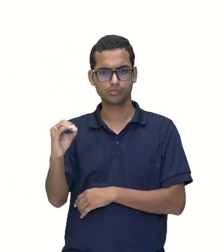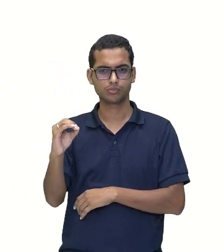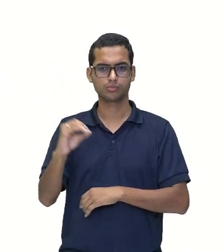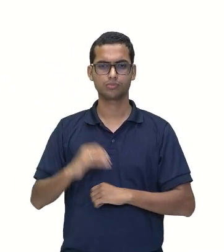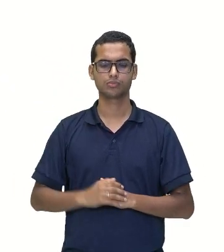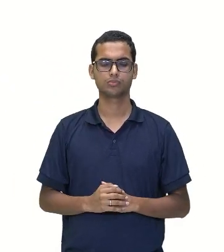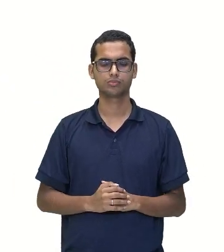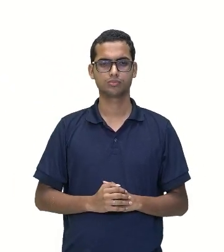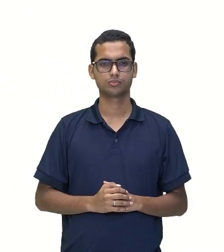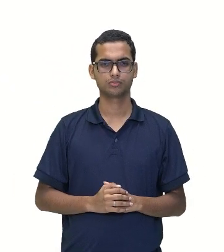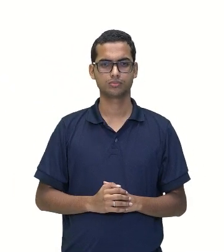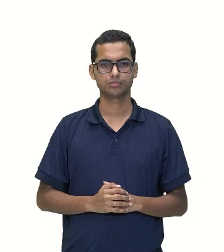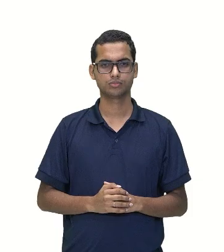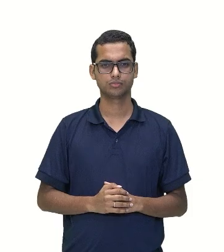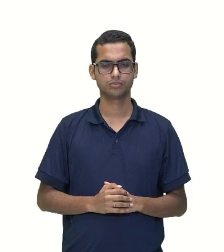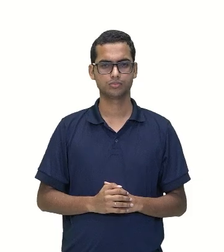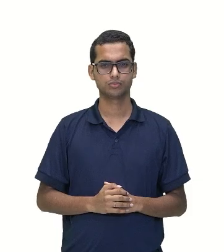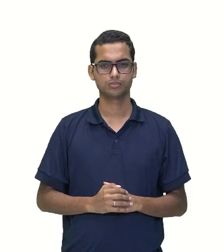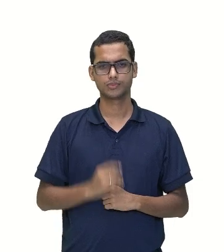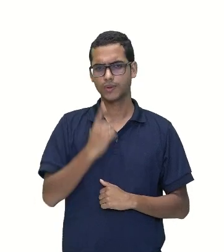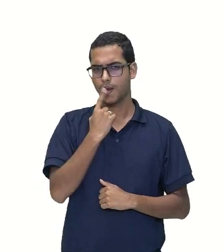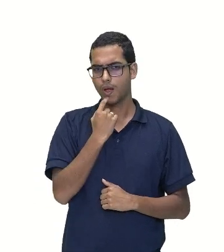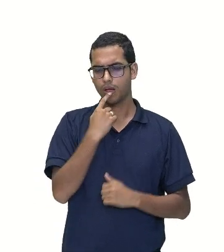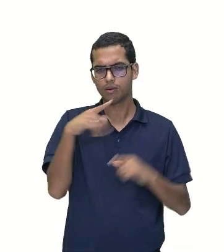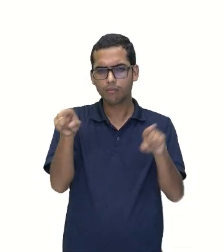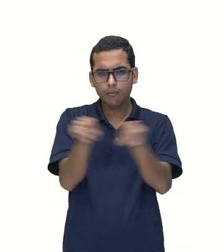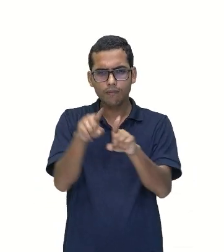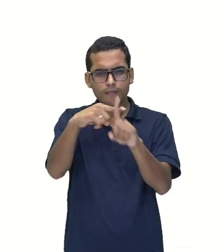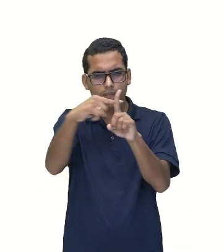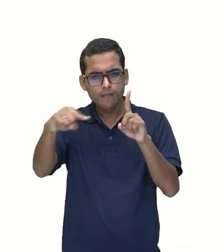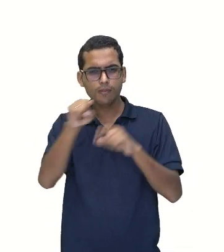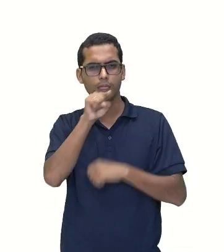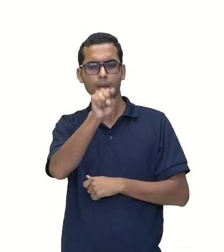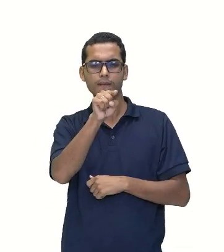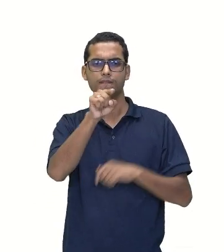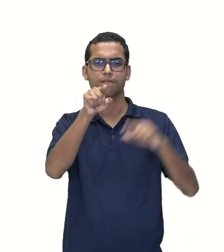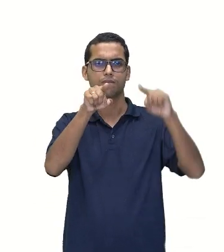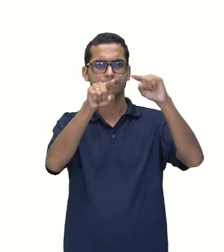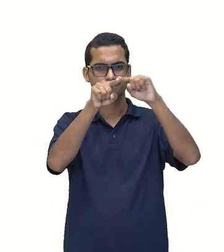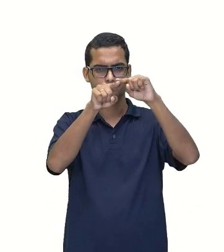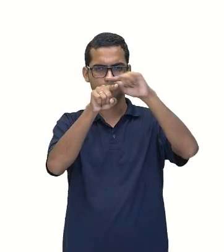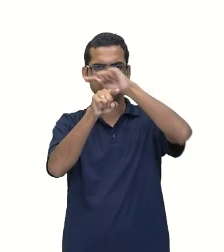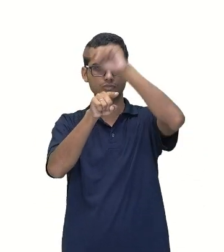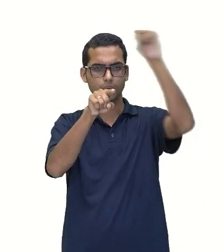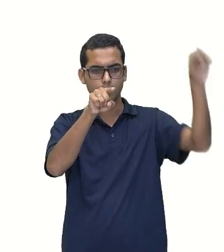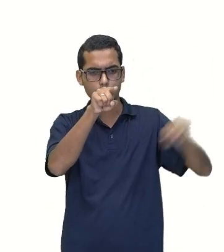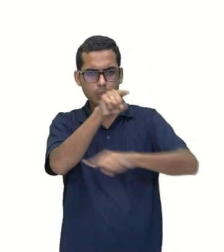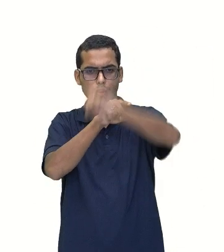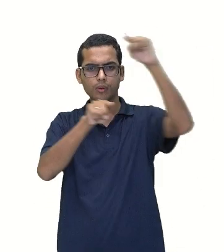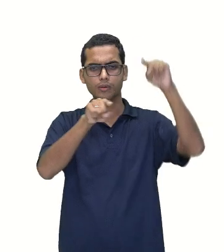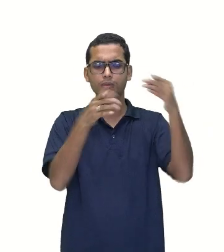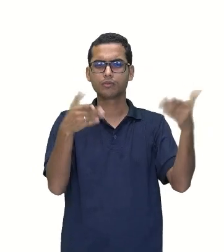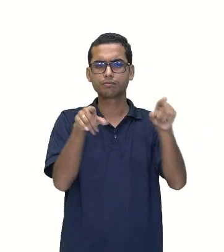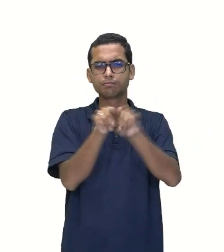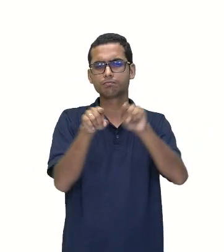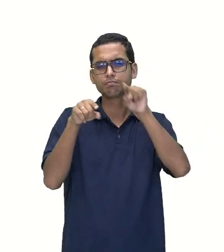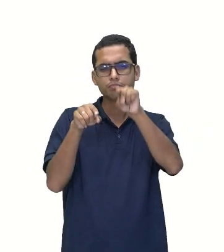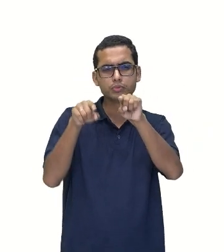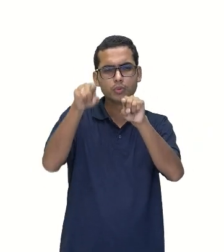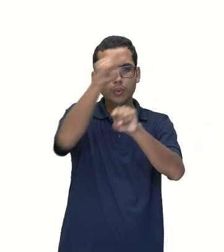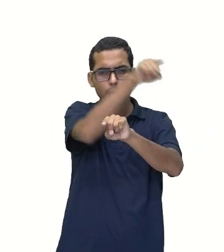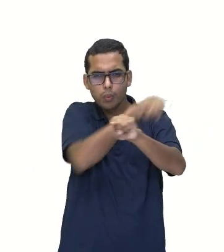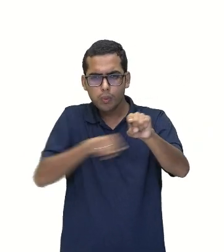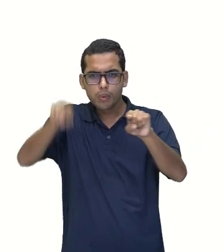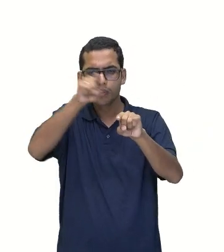vermelha também é metade, tá? Então, olha só, comprimento é igual